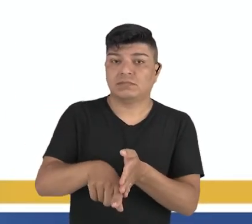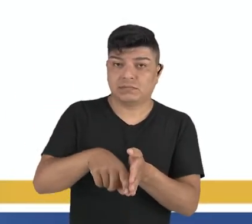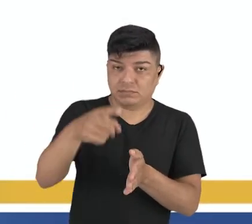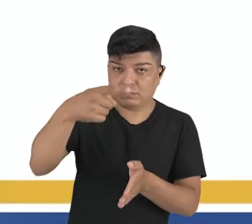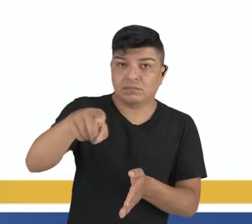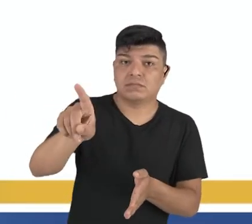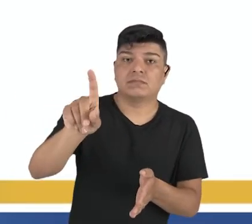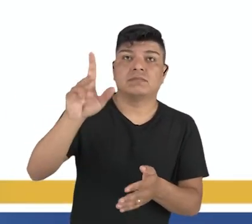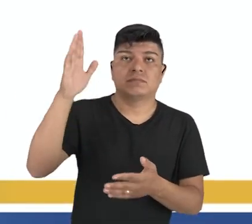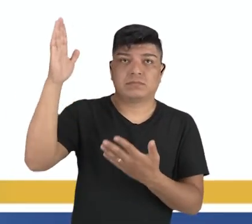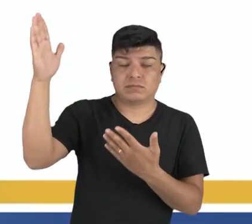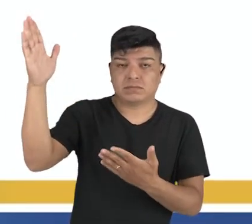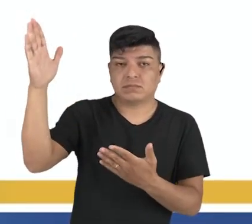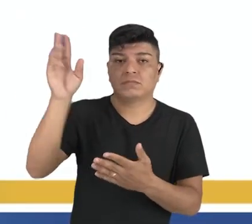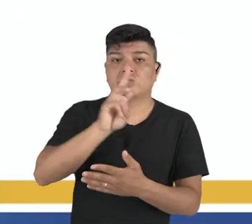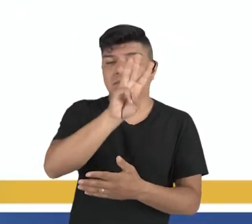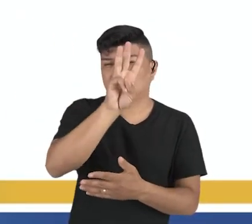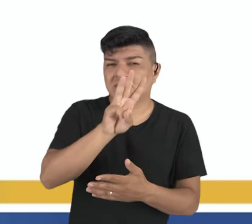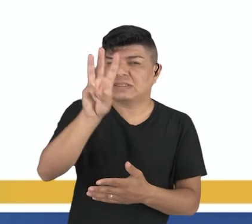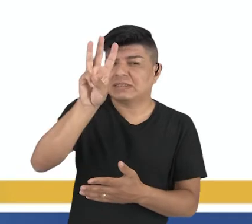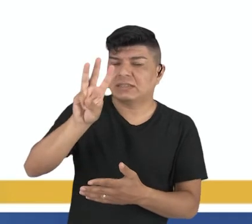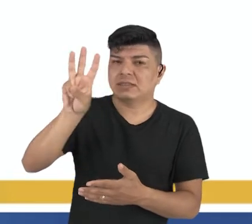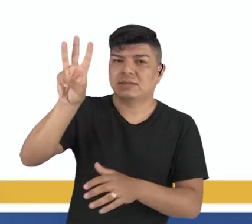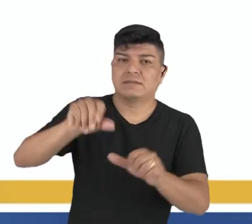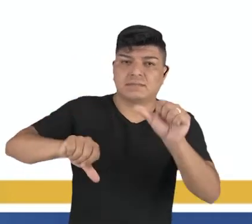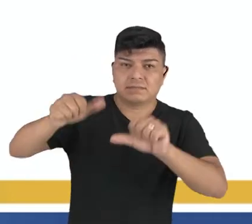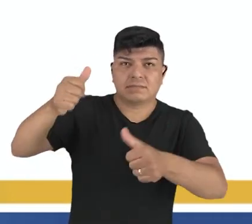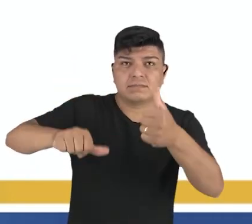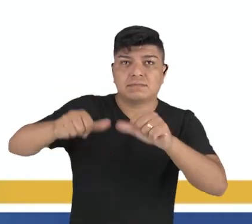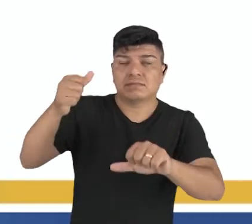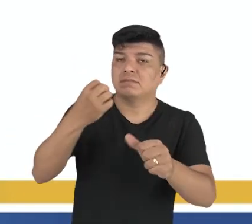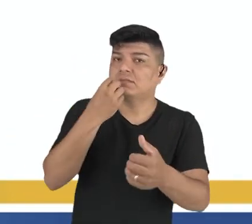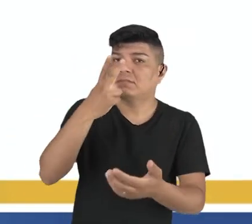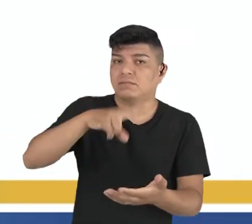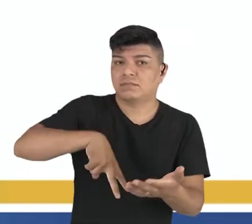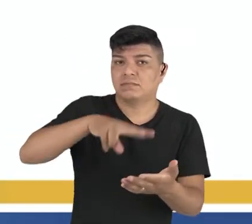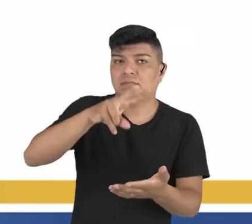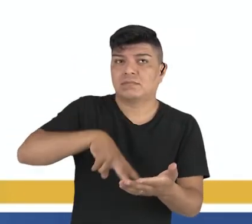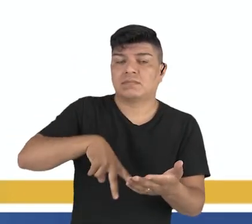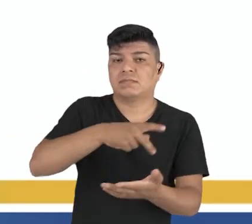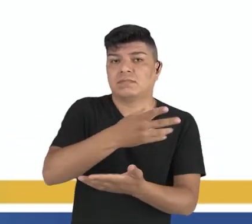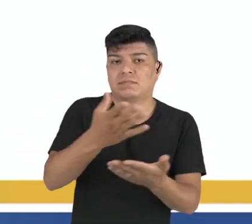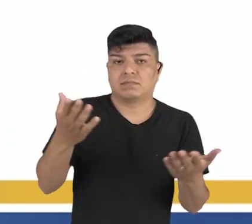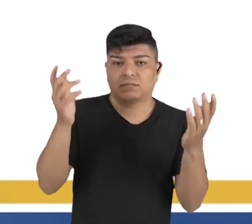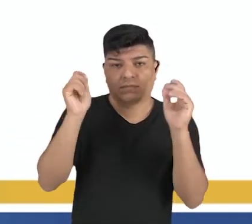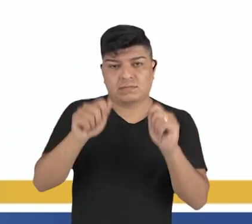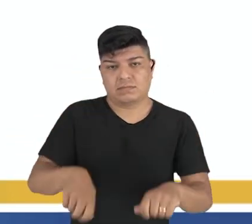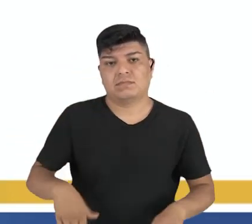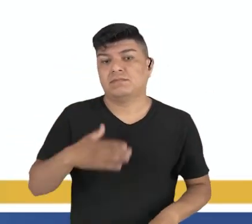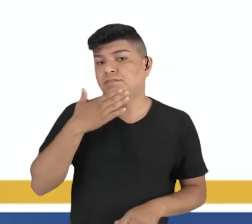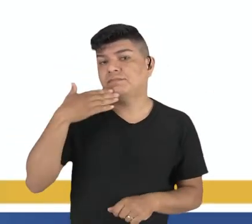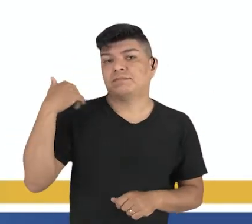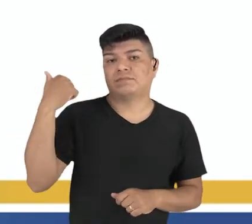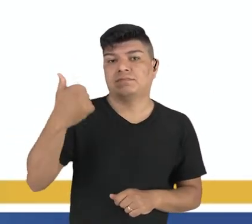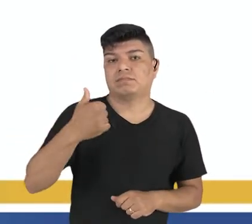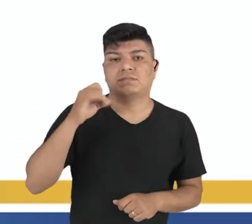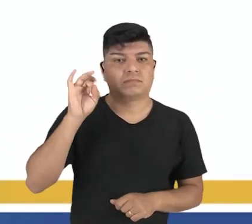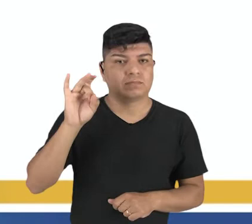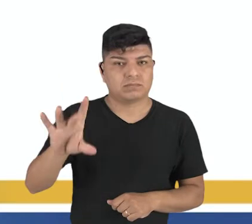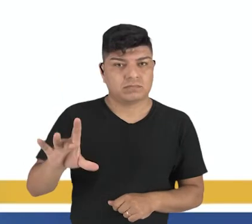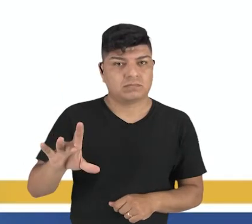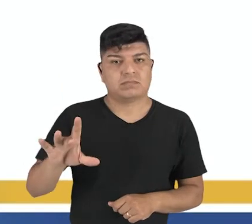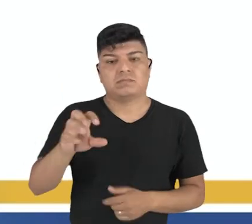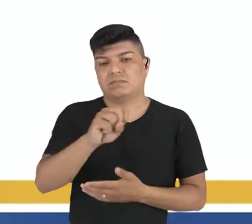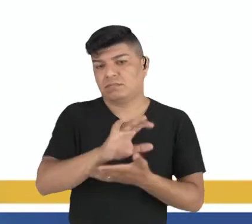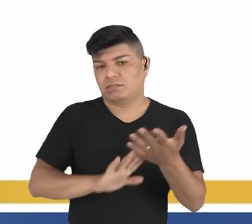acessem os sites, analisem, façam boas leituras para que você possa se sair bem, não só nas